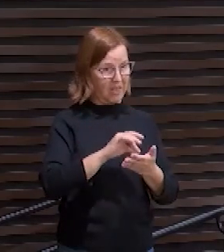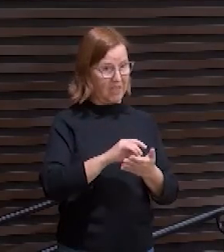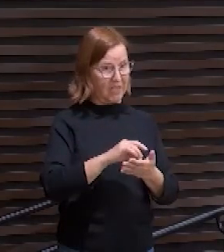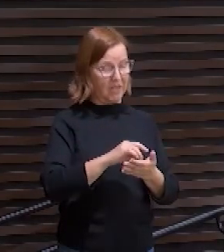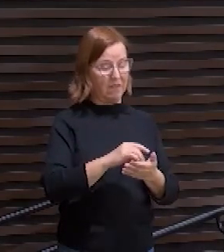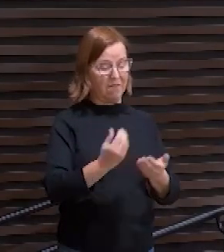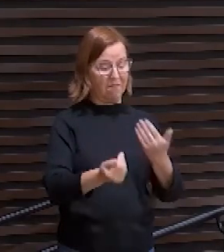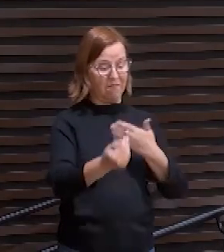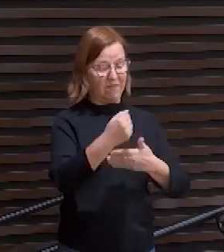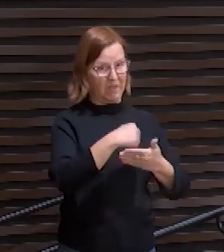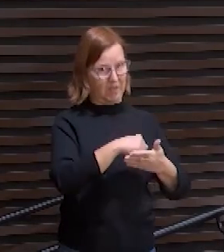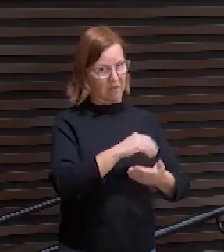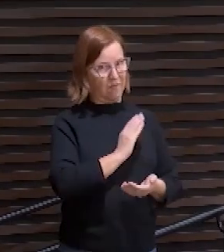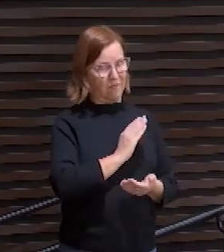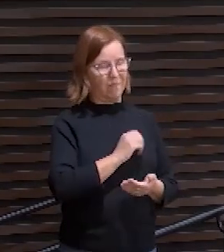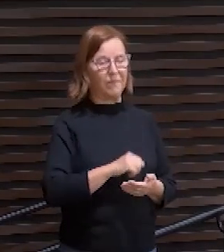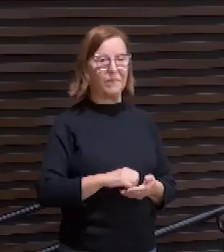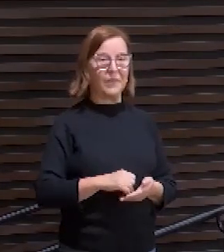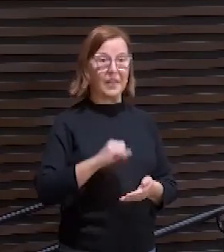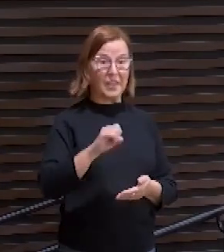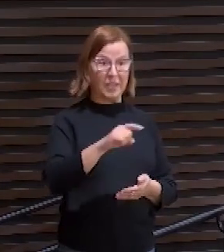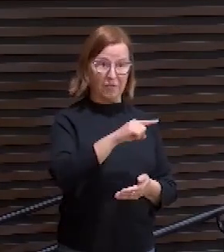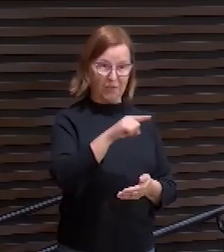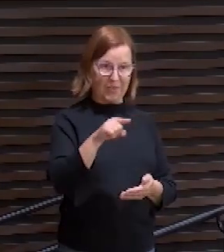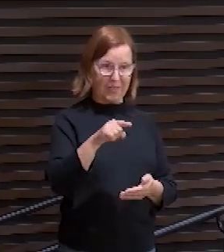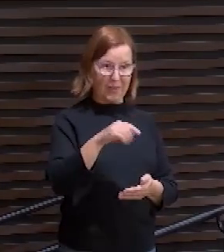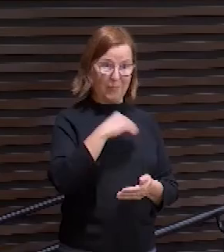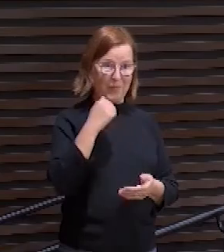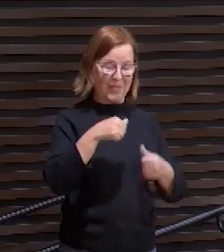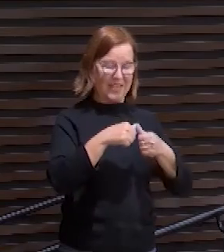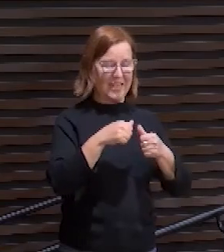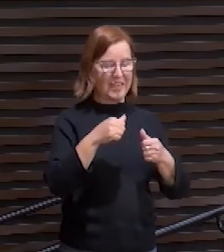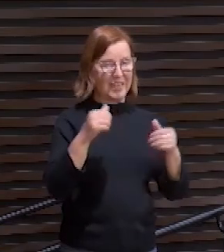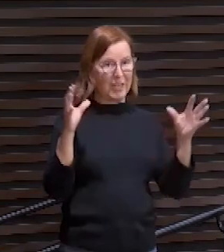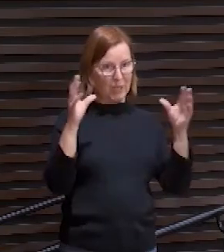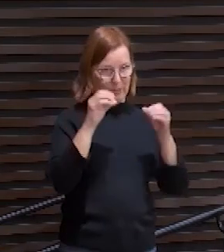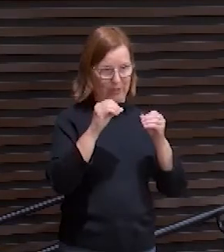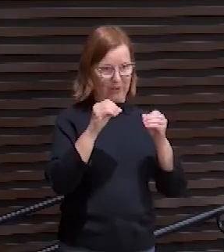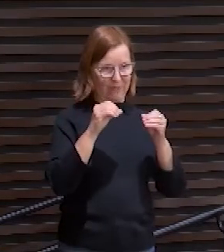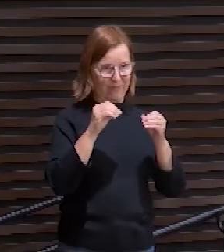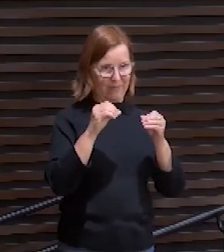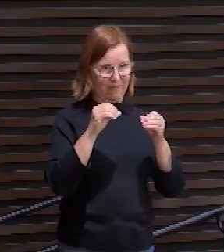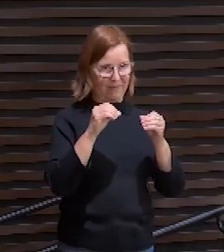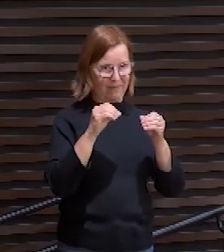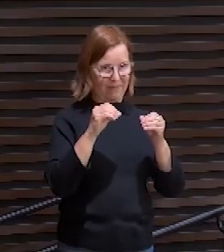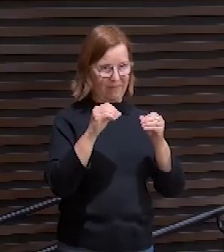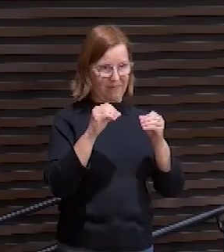coração. Se você morresse esta noite,